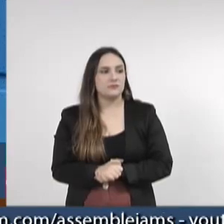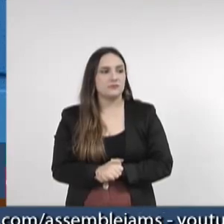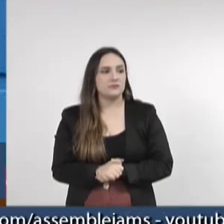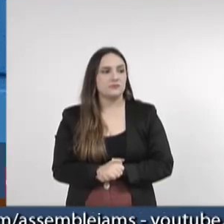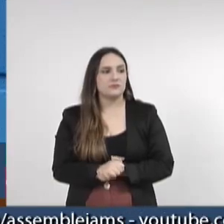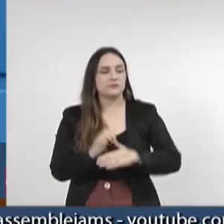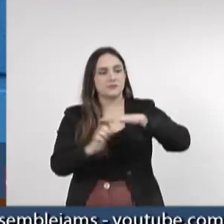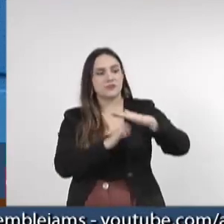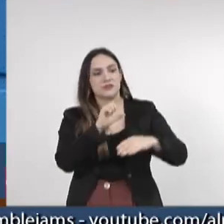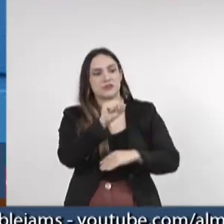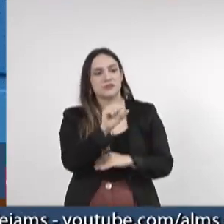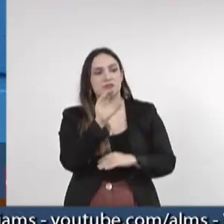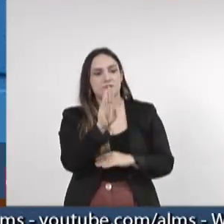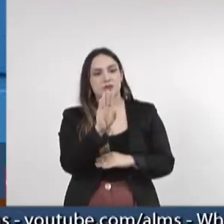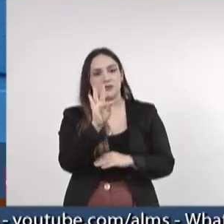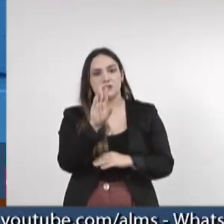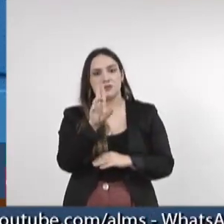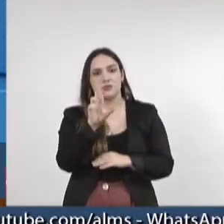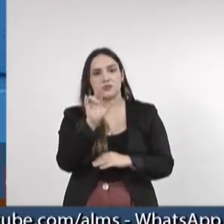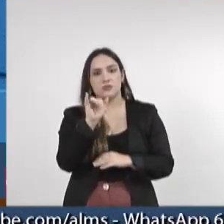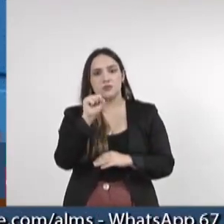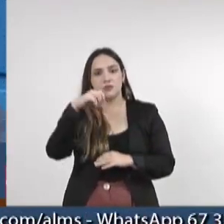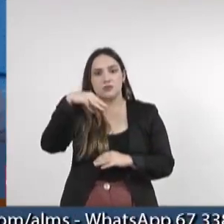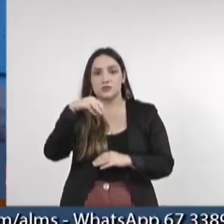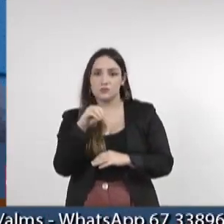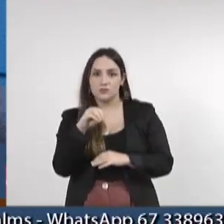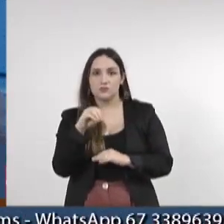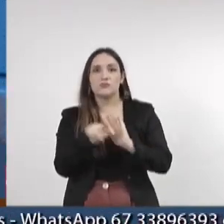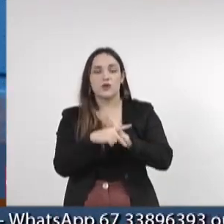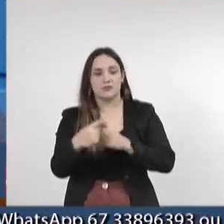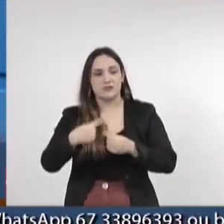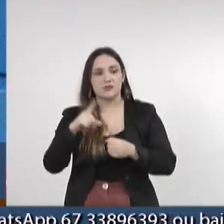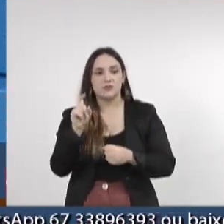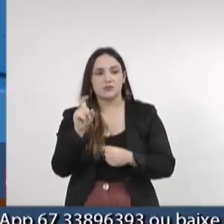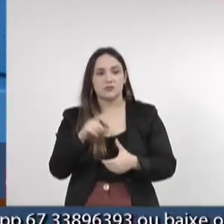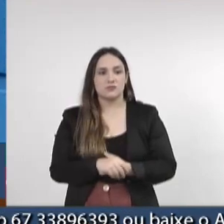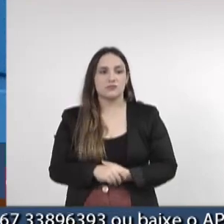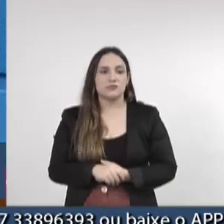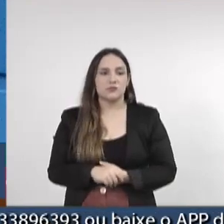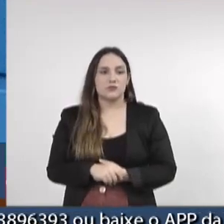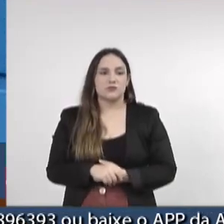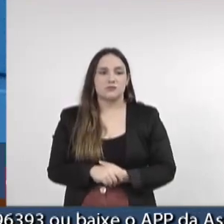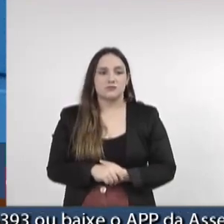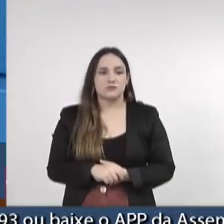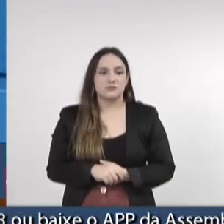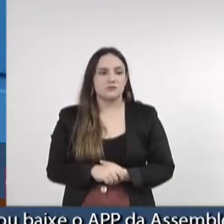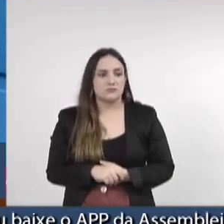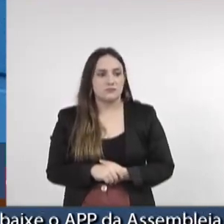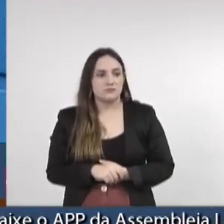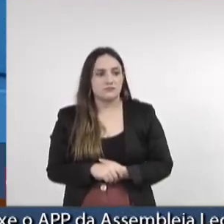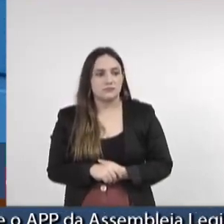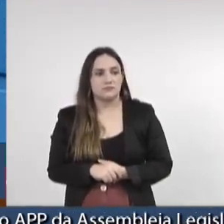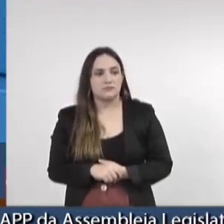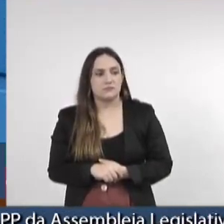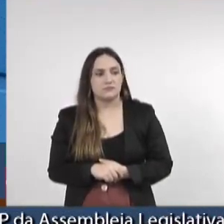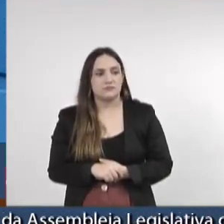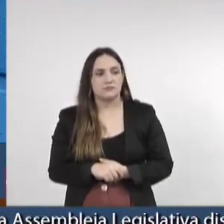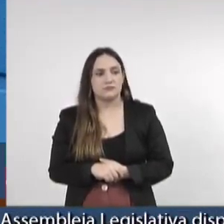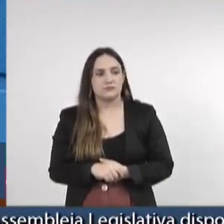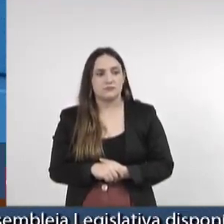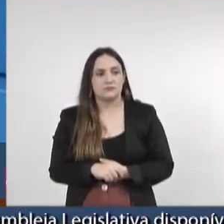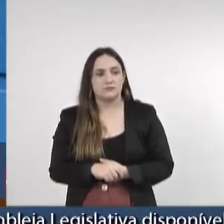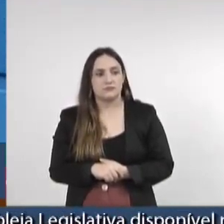para serem usados na invasão de terra. Teve outra empresa que foi contratada,